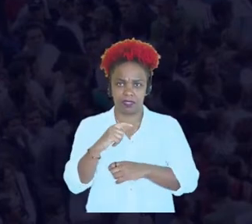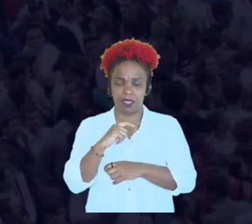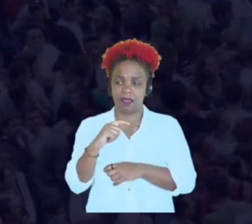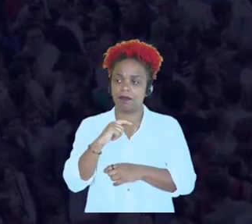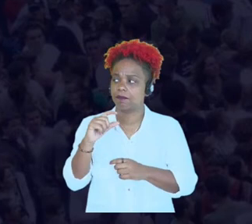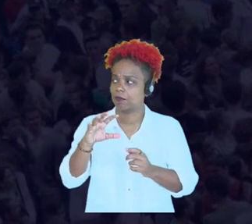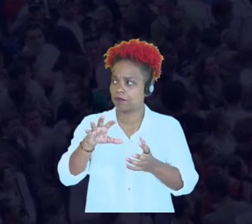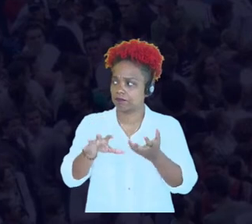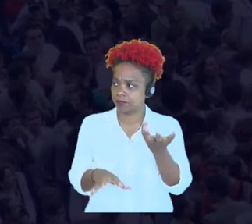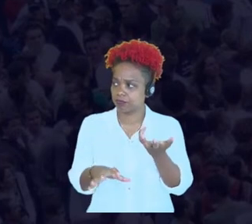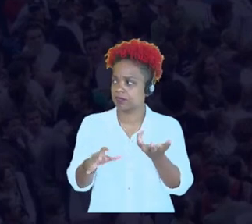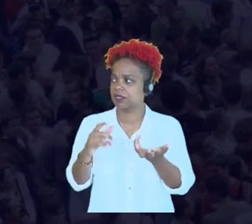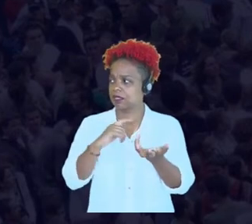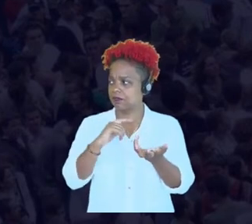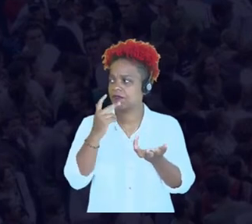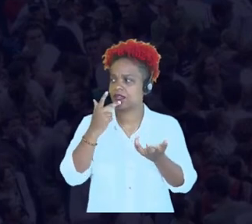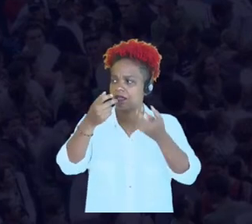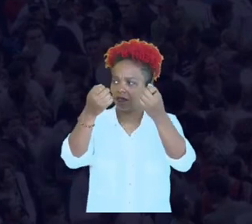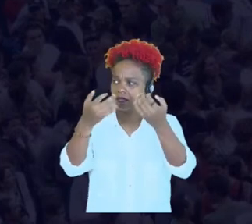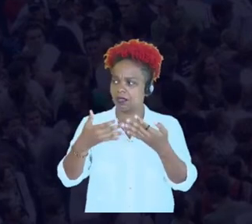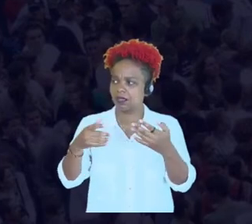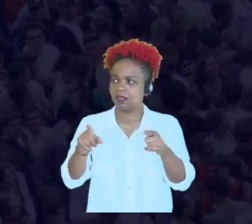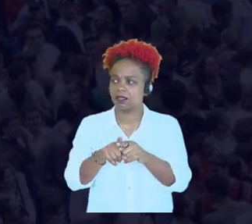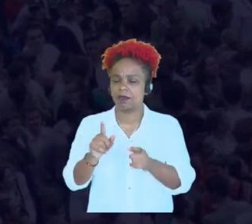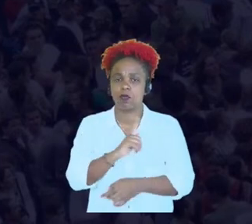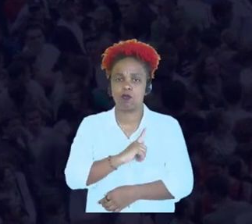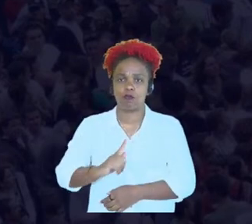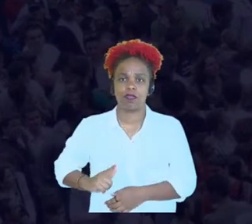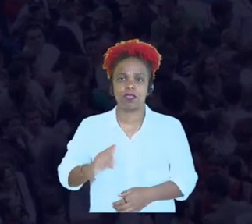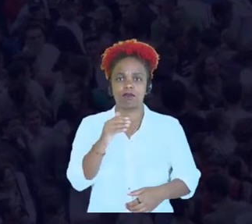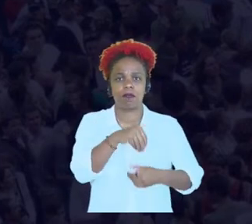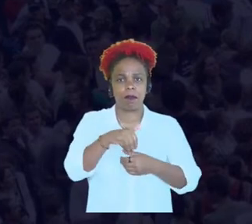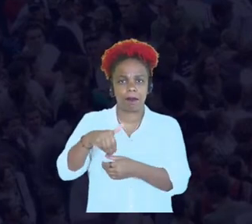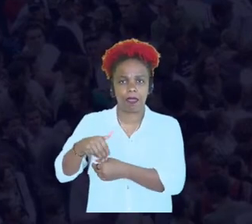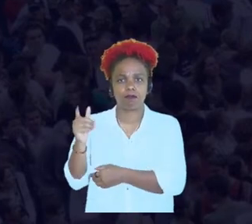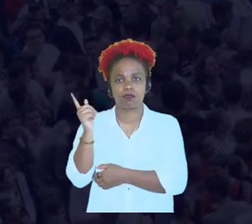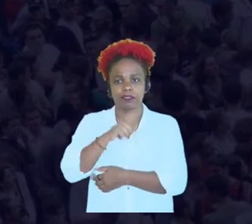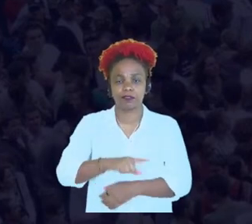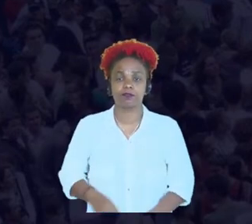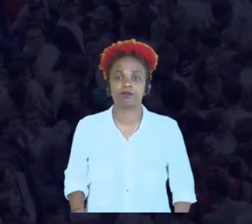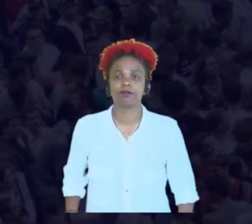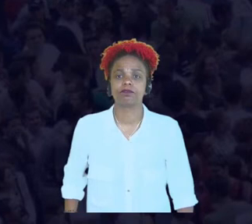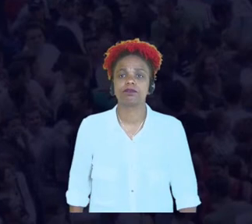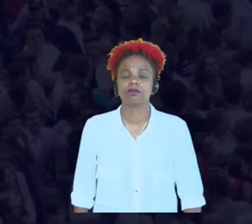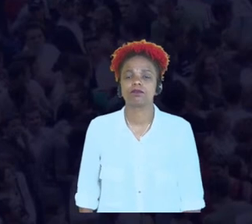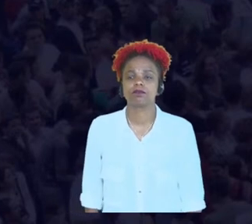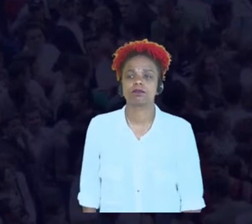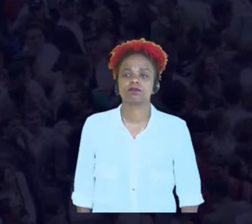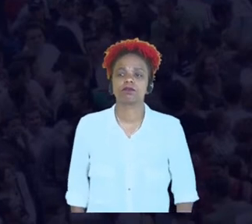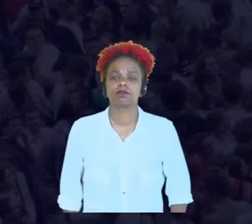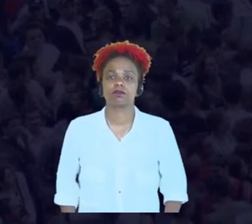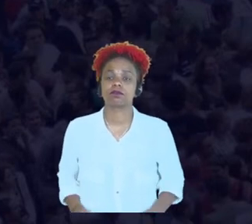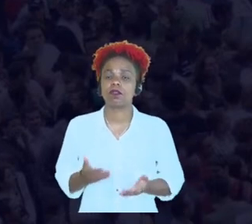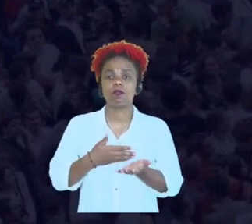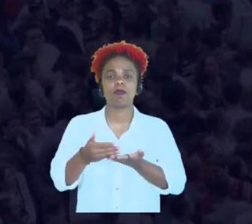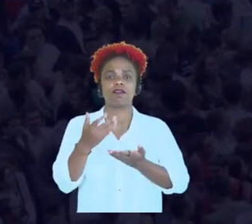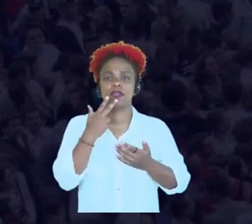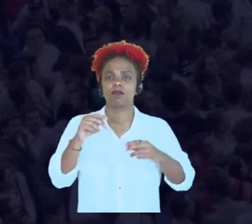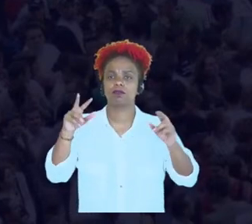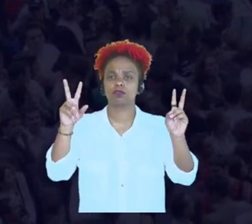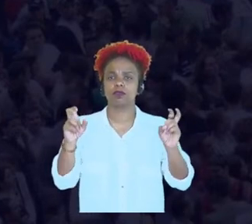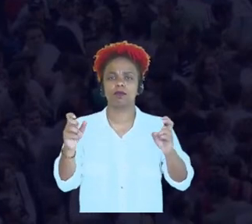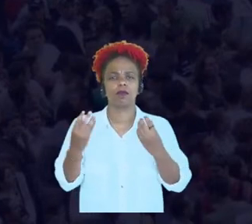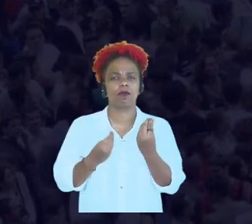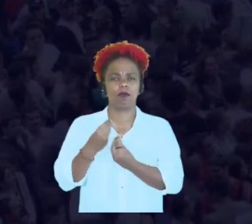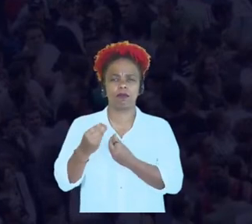no Senado, e vou falar um pouquinho sobre os governos eleitos também. Tá? Bom, começo falando sobre a